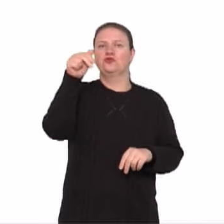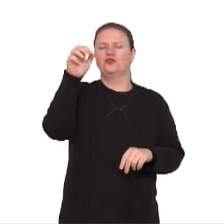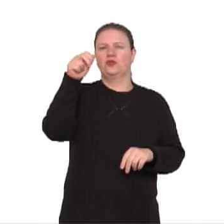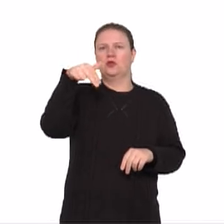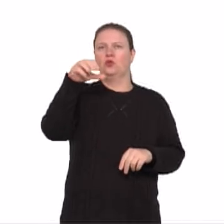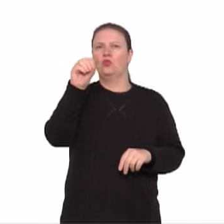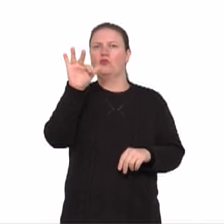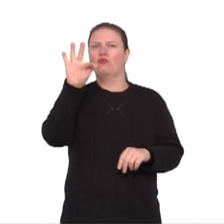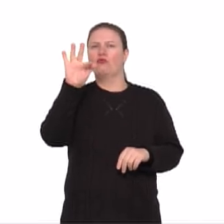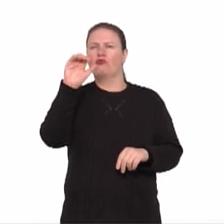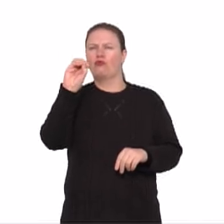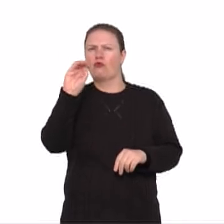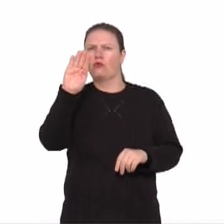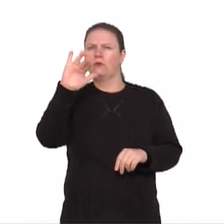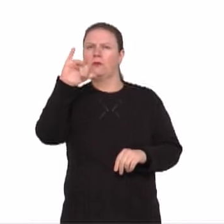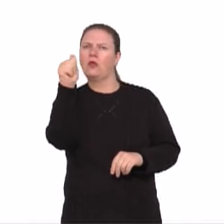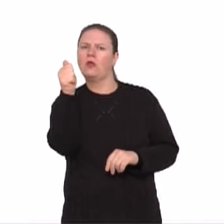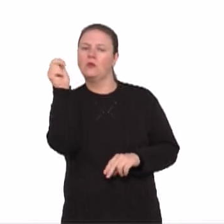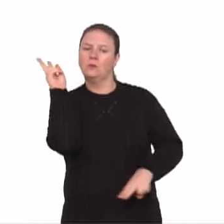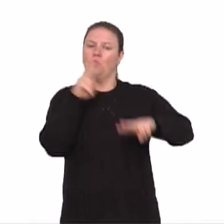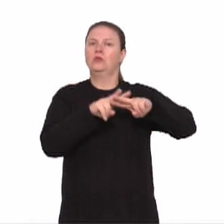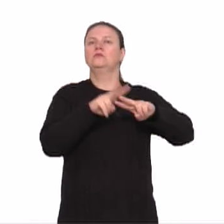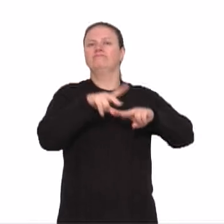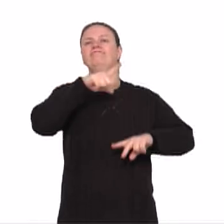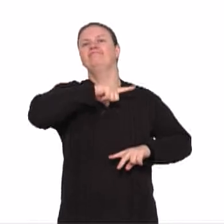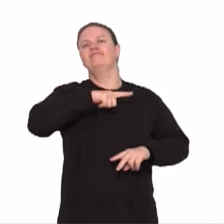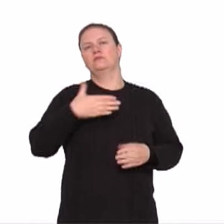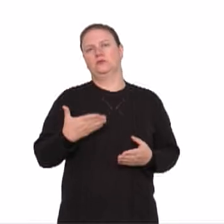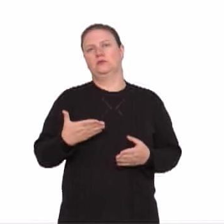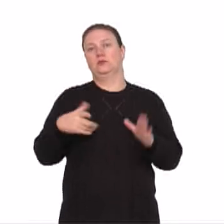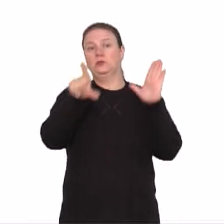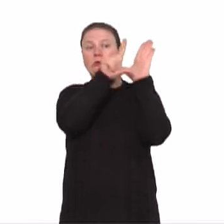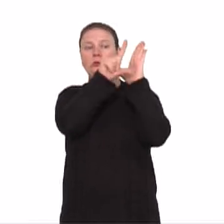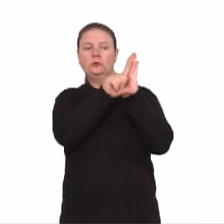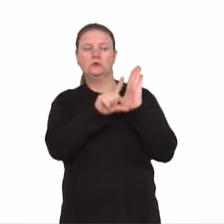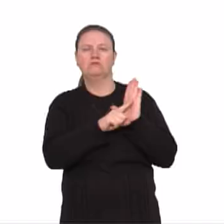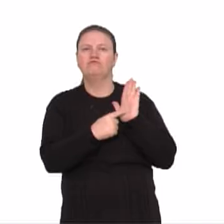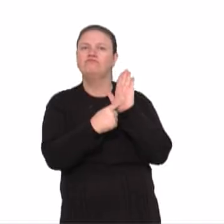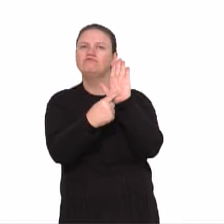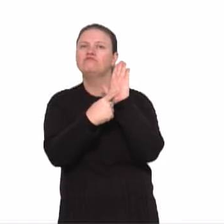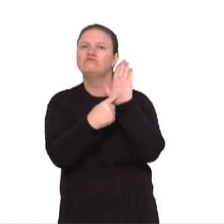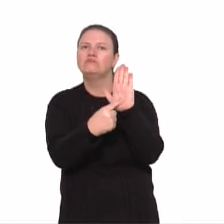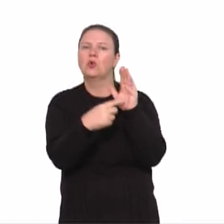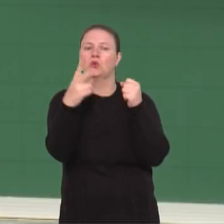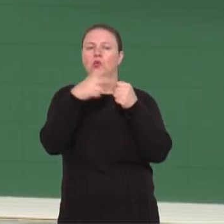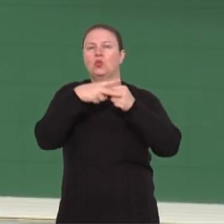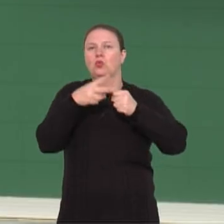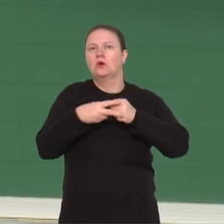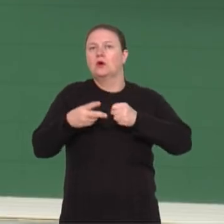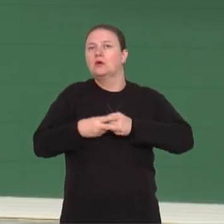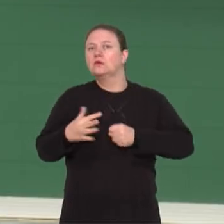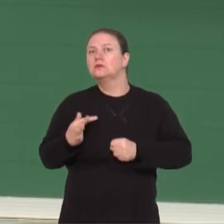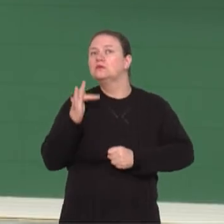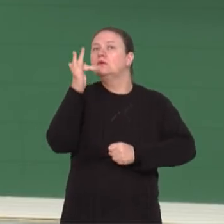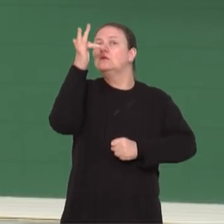serão punidas. Né? Percebam que a maioria dos códigos de lei trazem ali os verbos no futuro